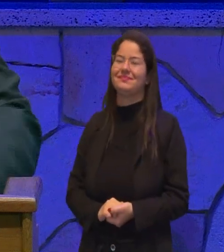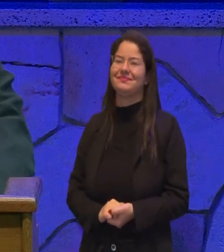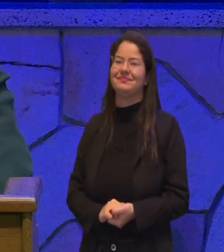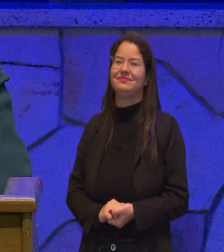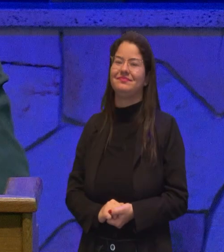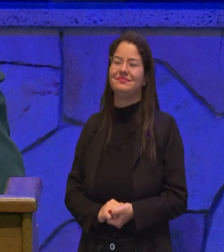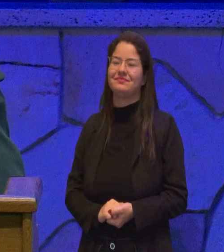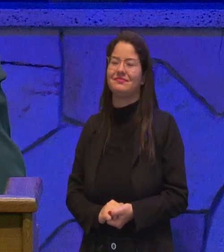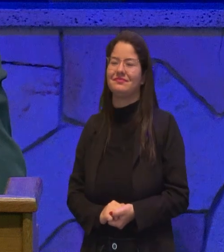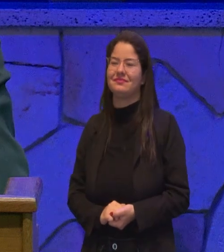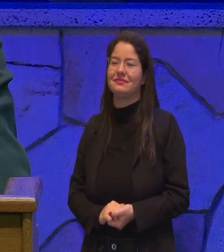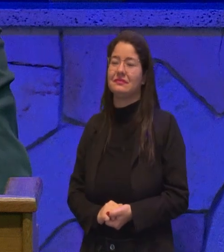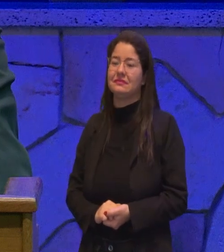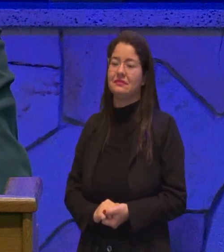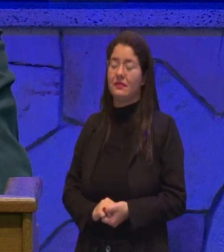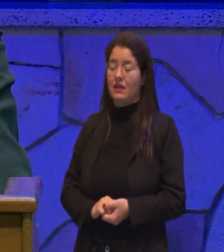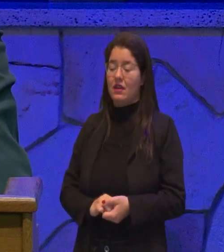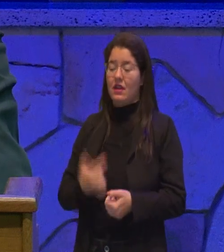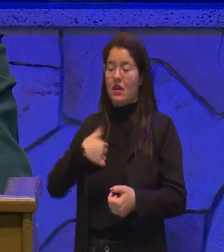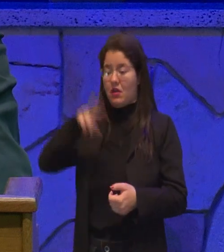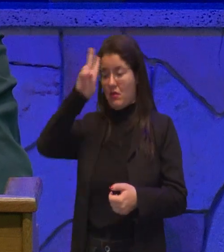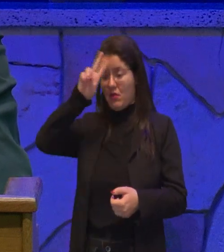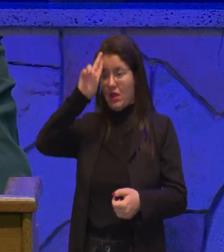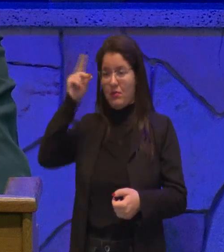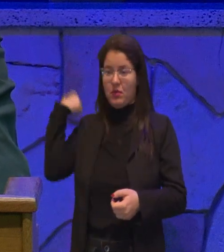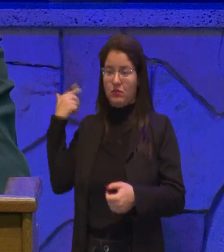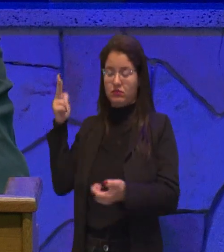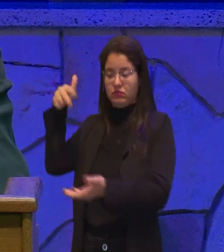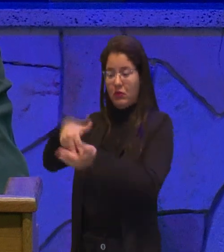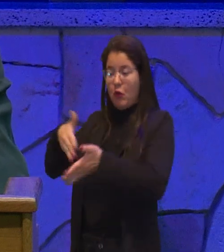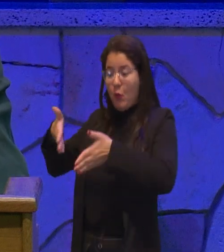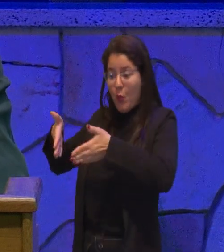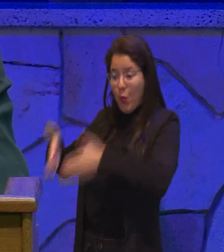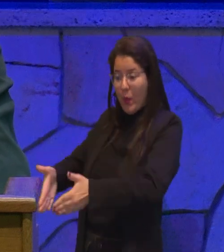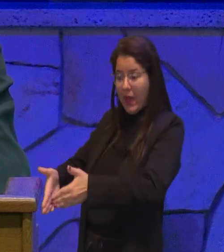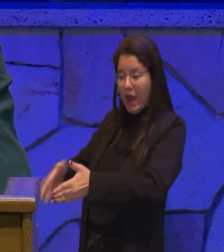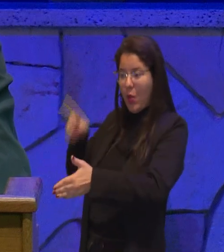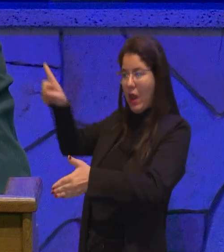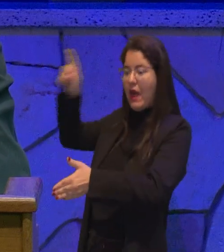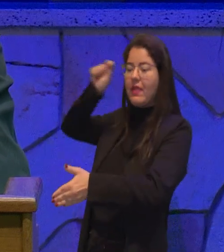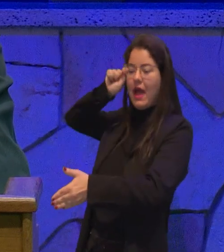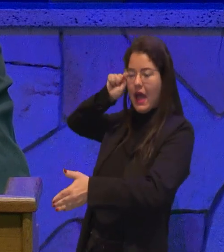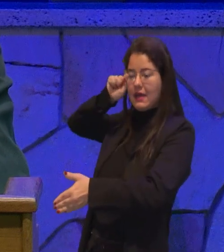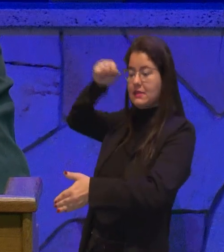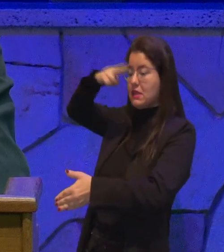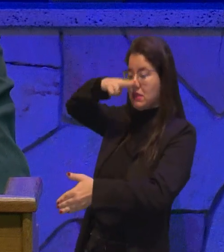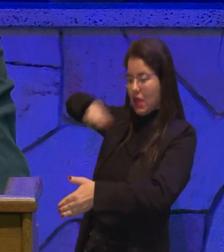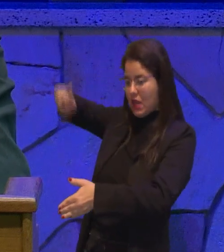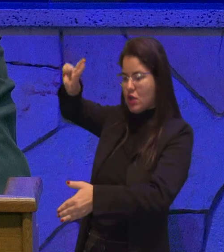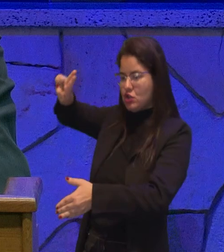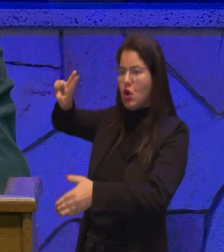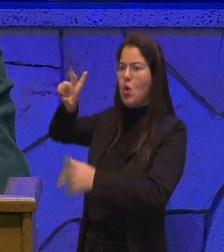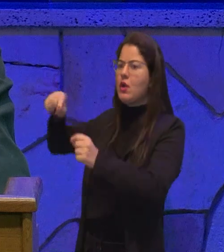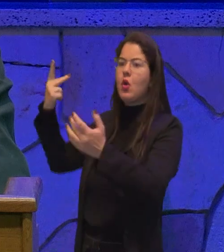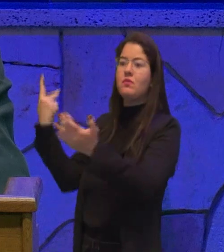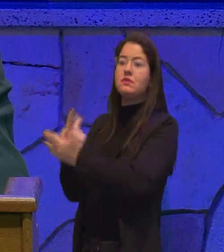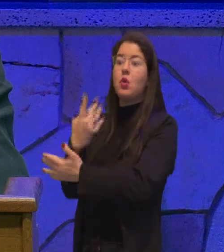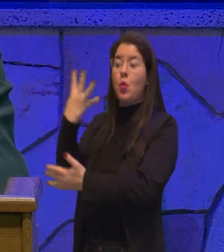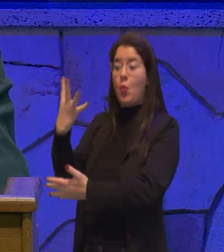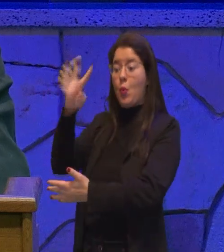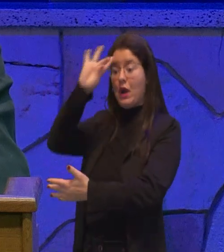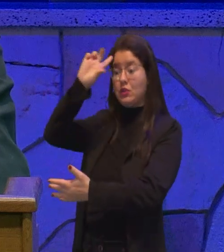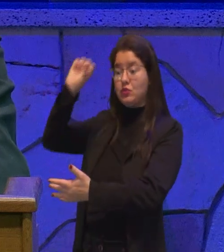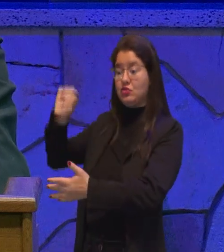Como no funeral que eu estava lá na Ásia, numa cidade da Tailândia, 4 dias de sepultamento